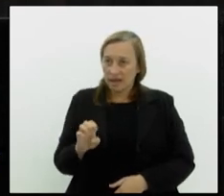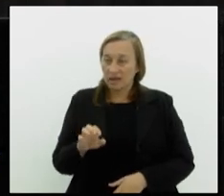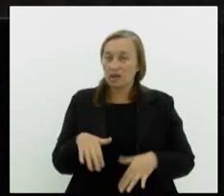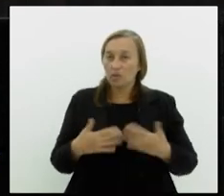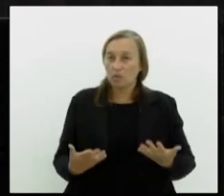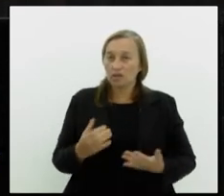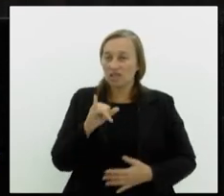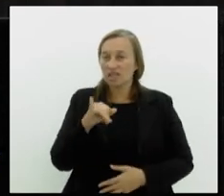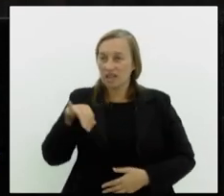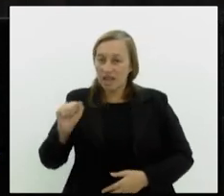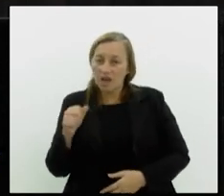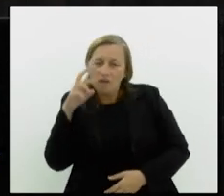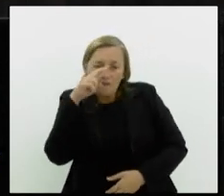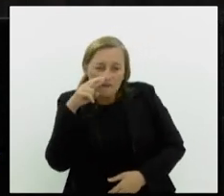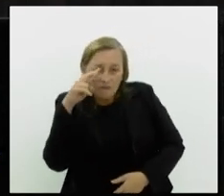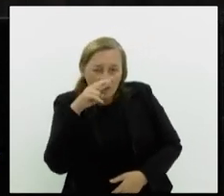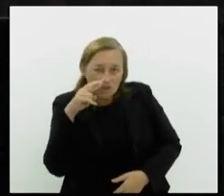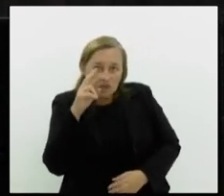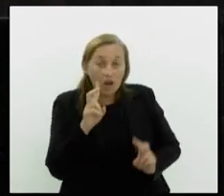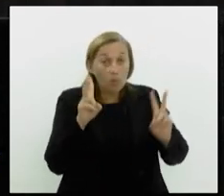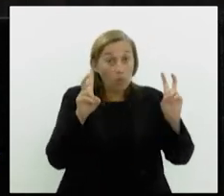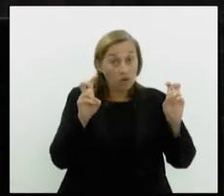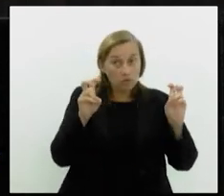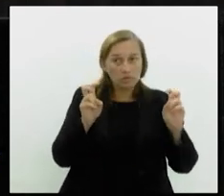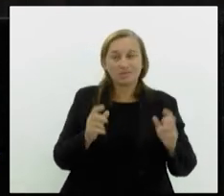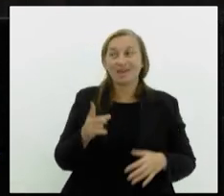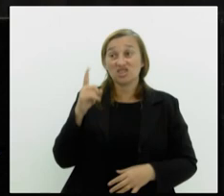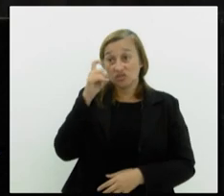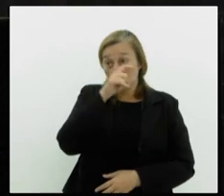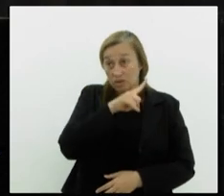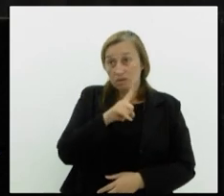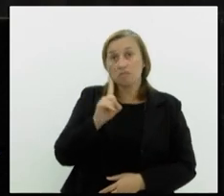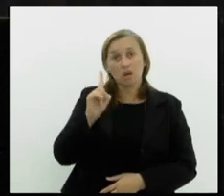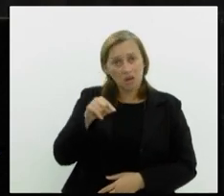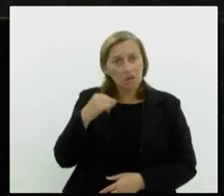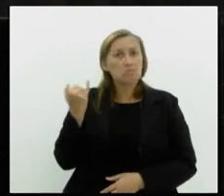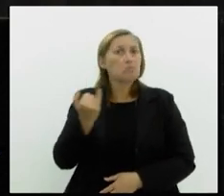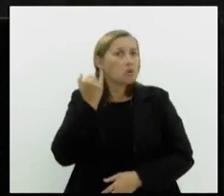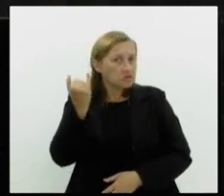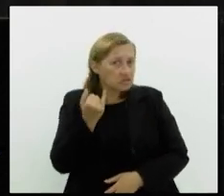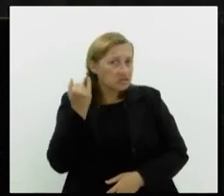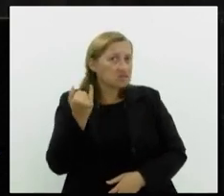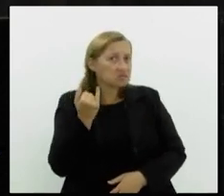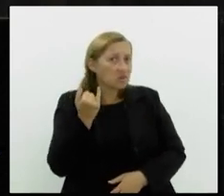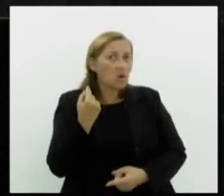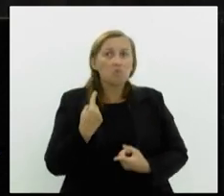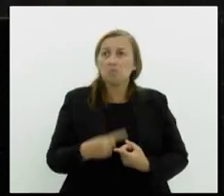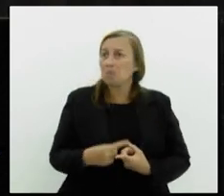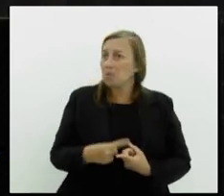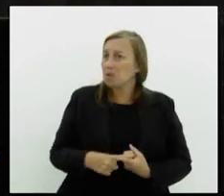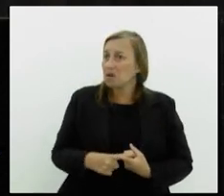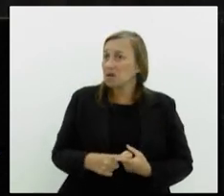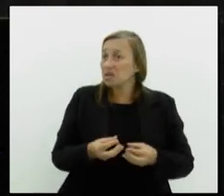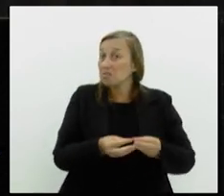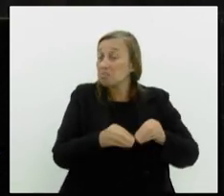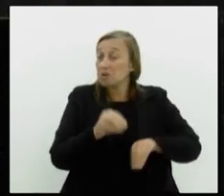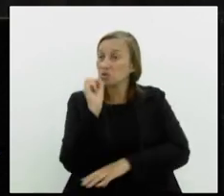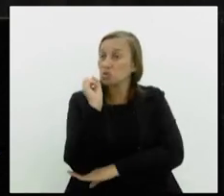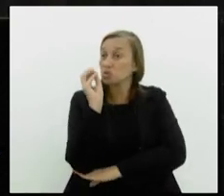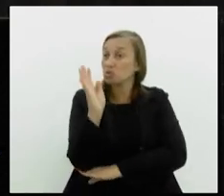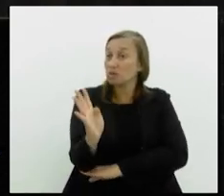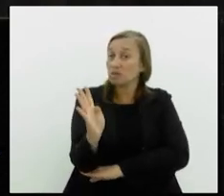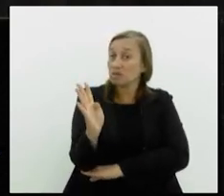investigar a causa, é difícil, mas é fundamental, porque tem danos ambientais a